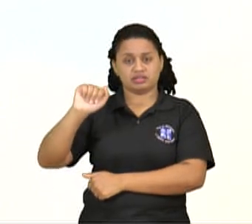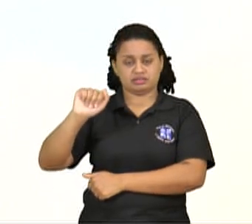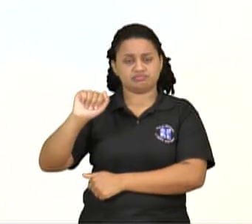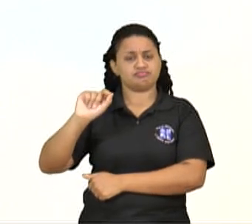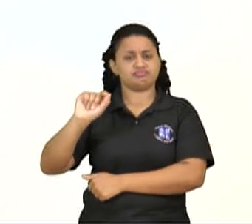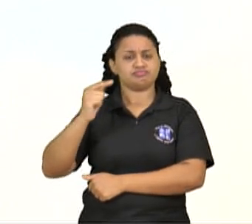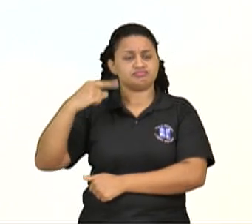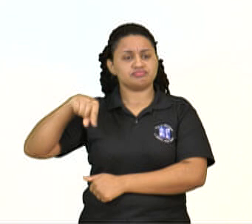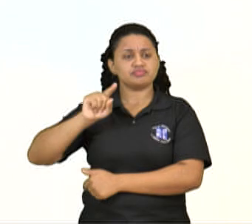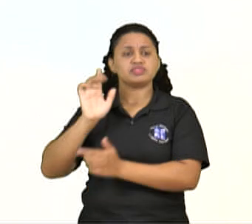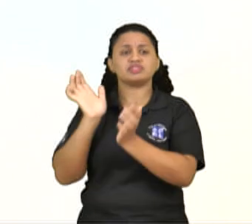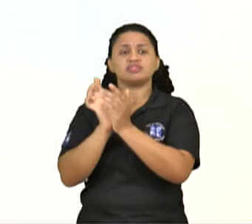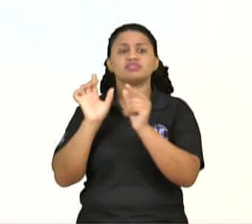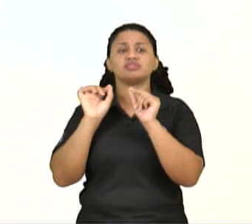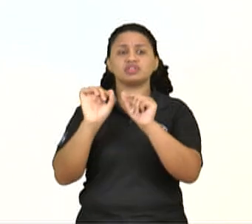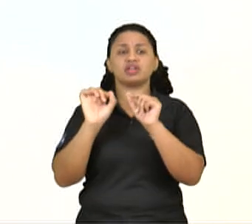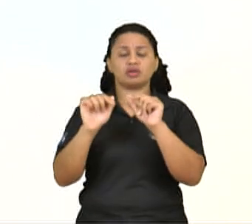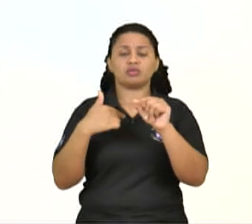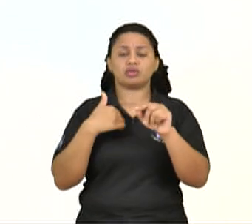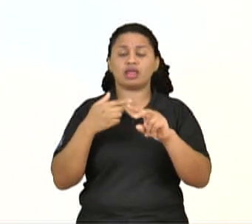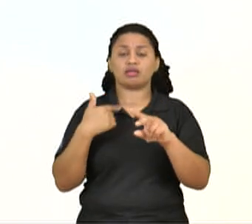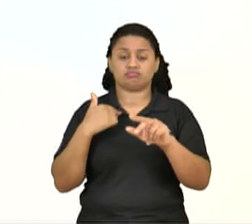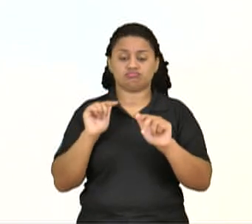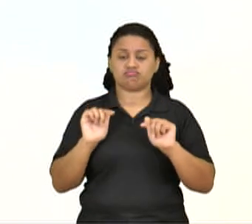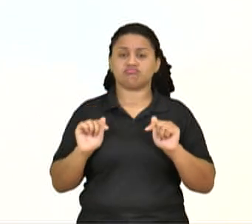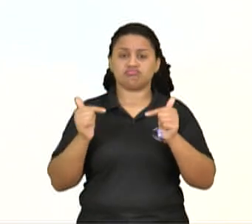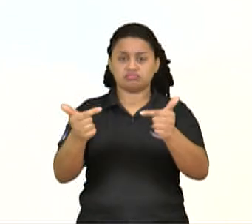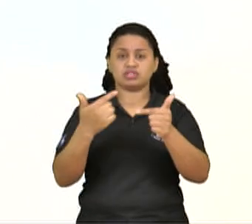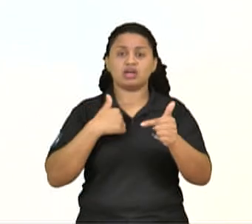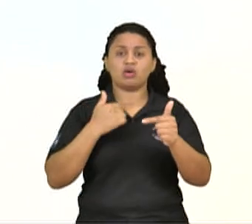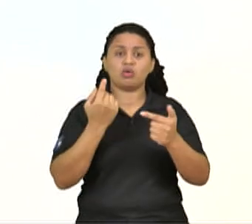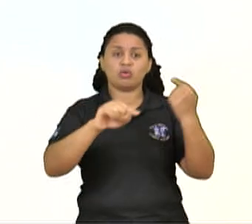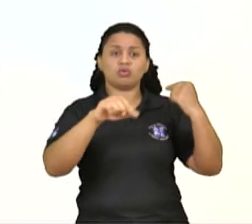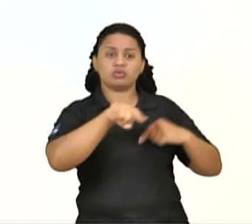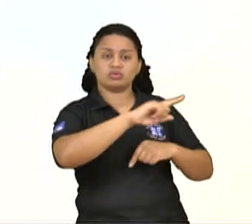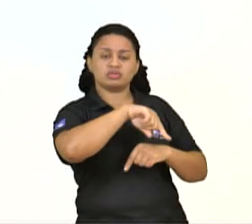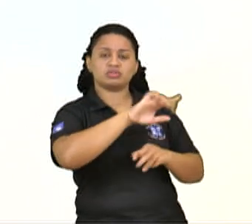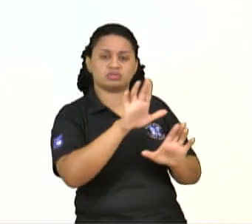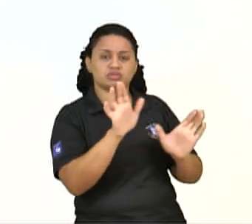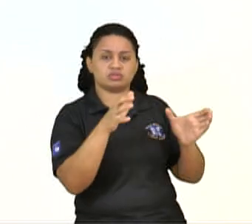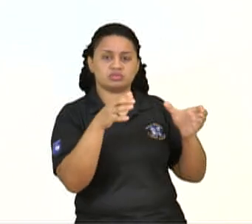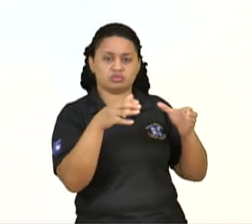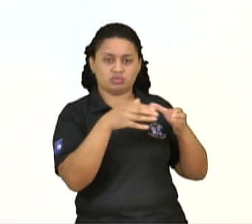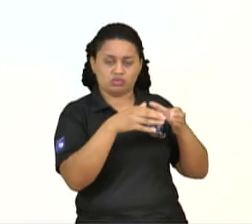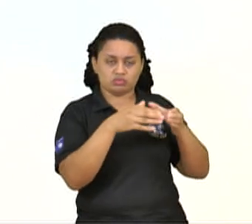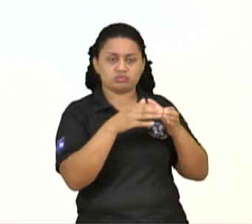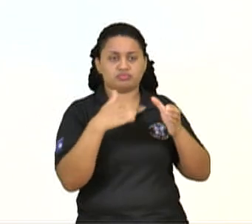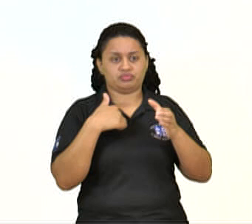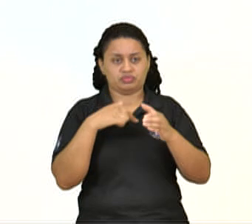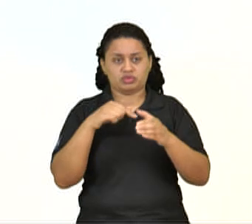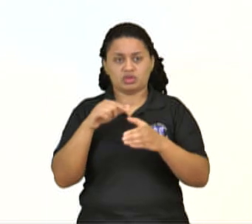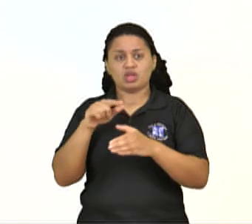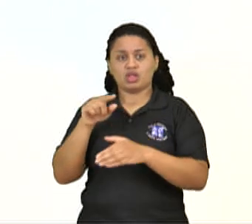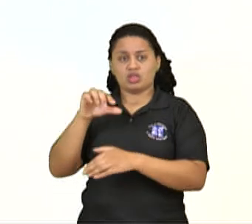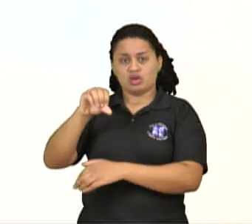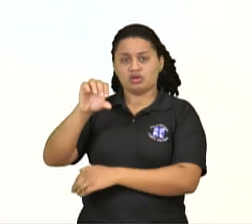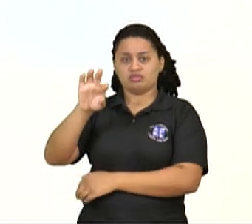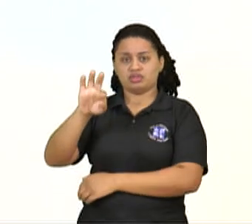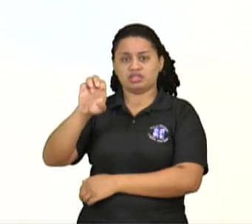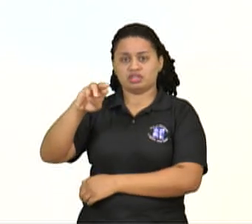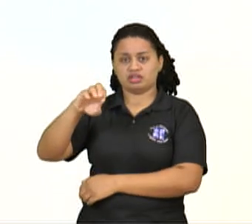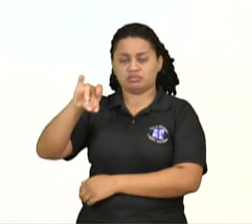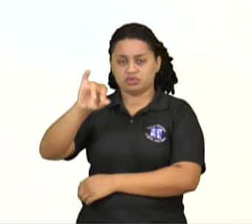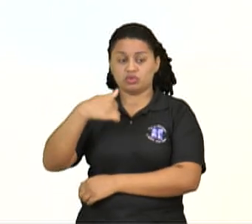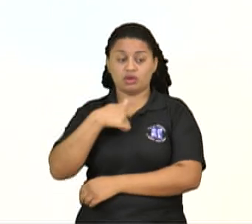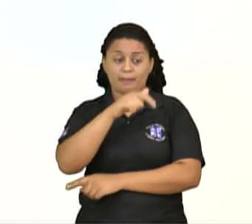eles desfecharam o golpe do 9 Termidor e eles prendem o grande